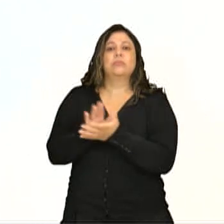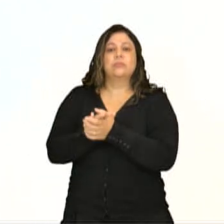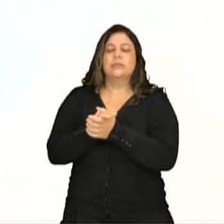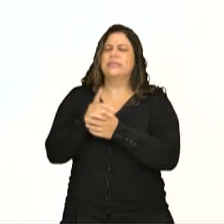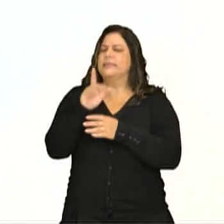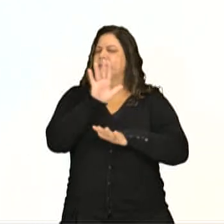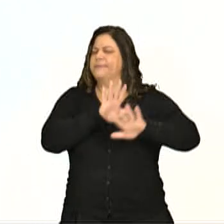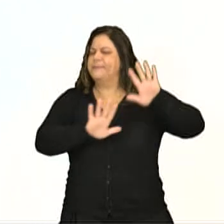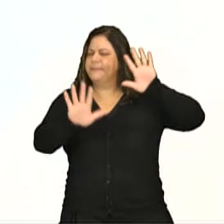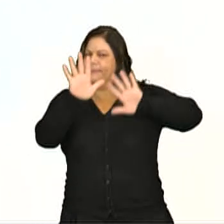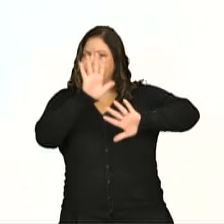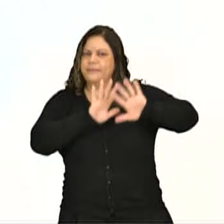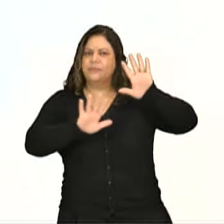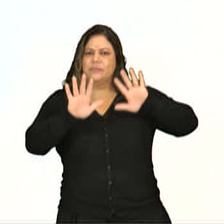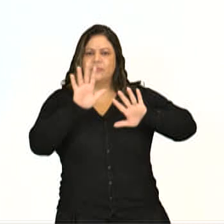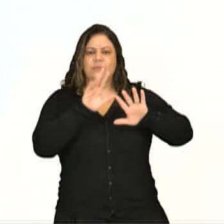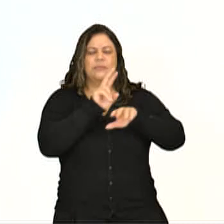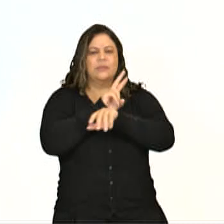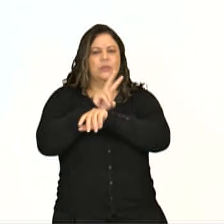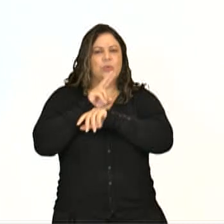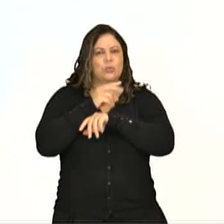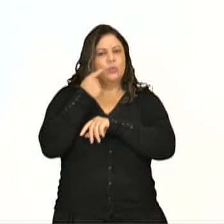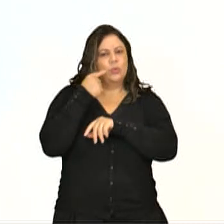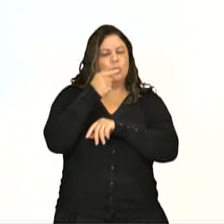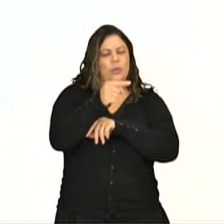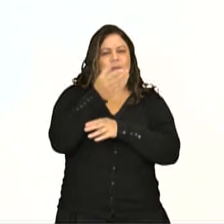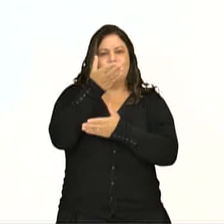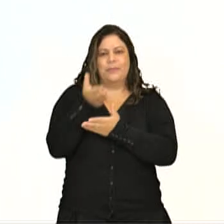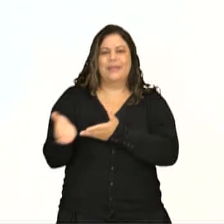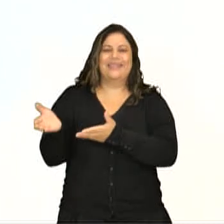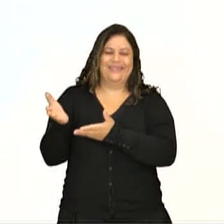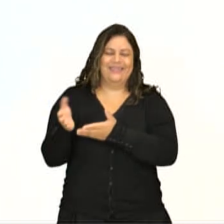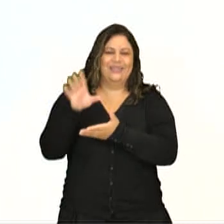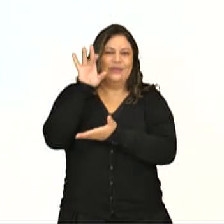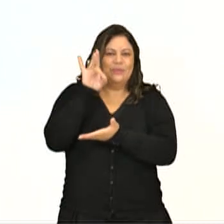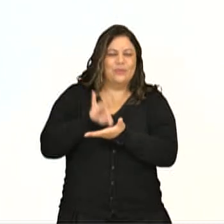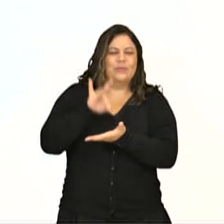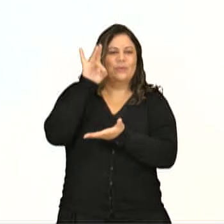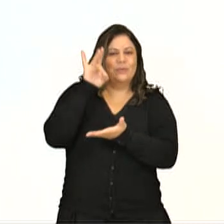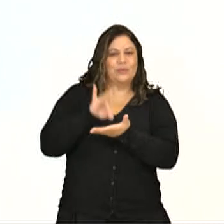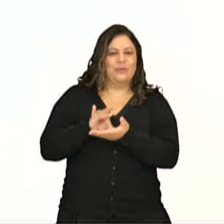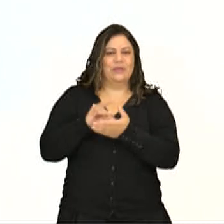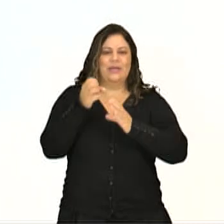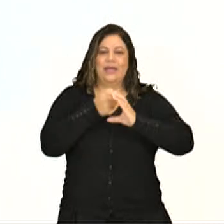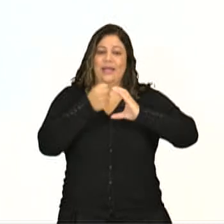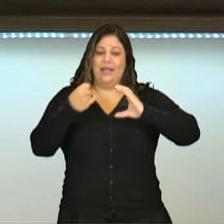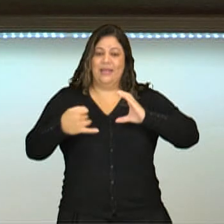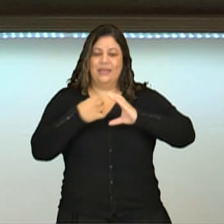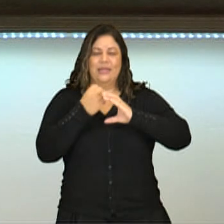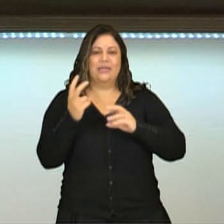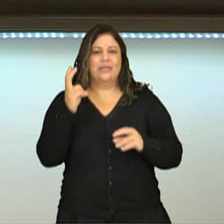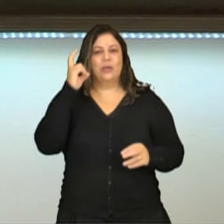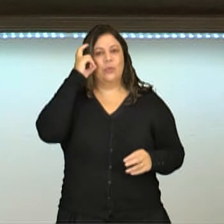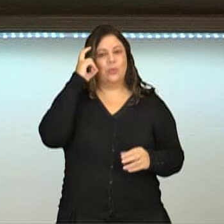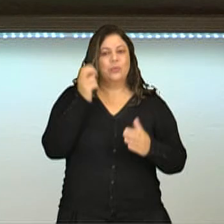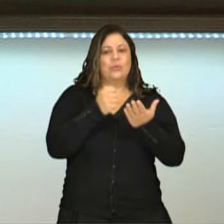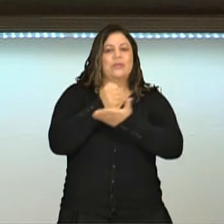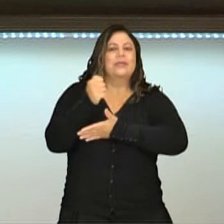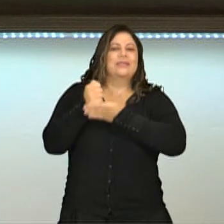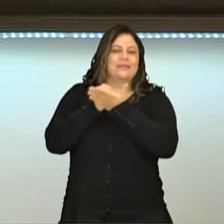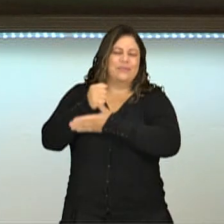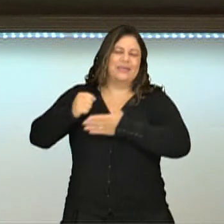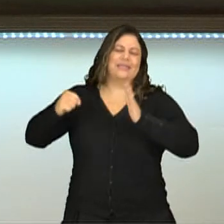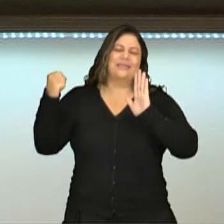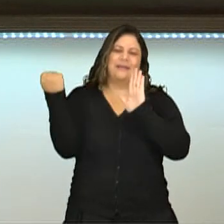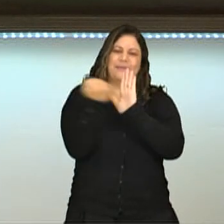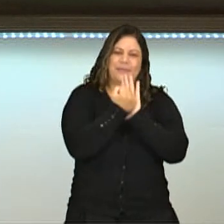tomar muito cuidado para não perder as origens, as noções essenciais, as características culturais básicas e marcantes